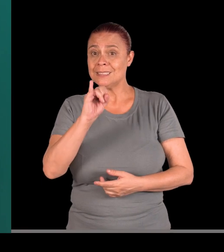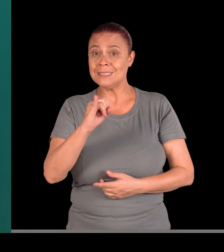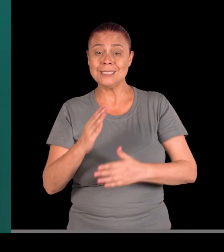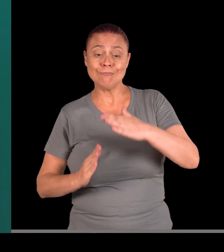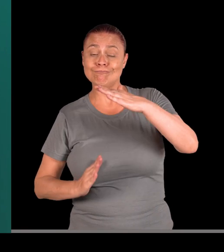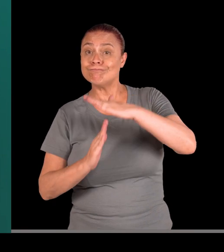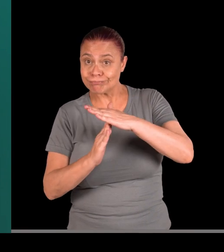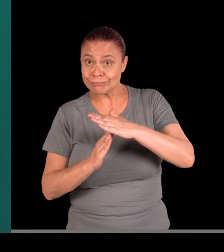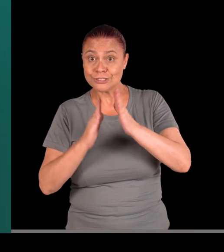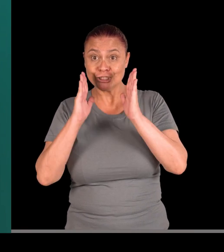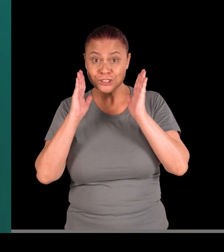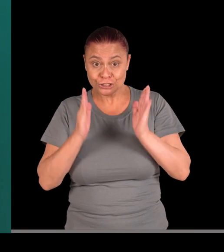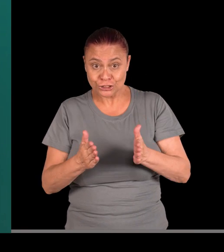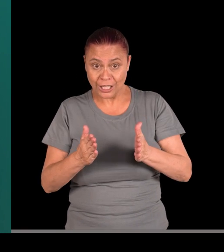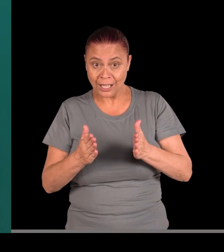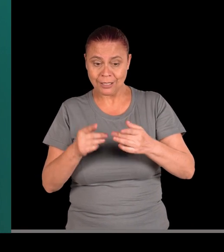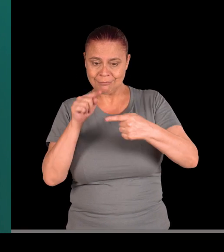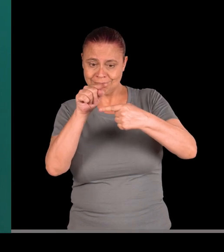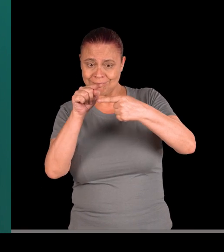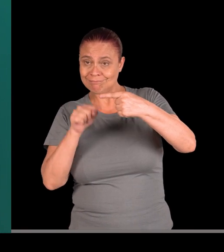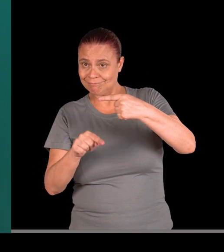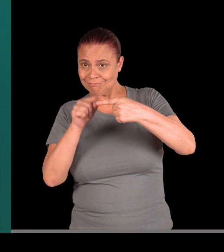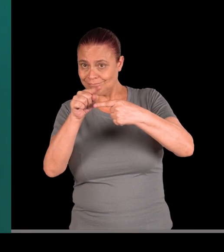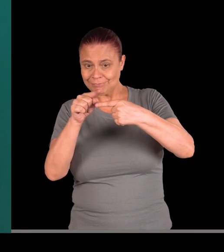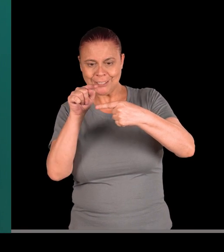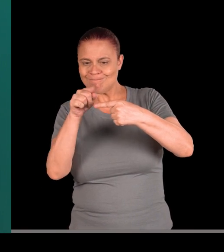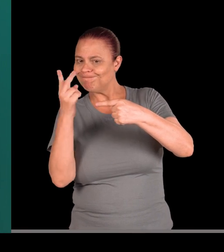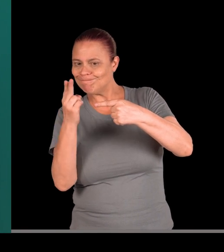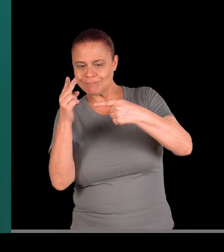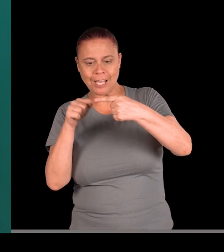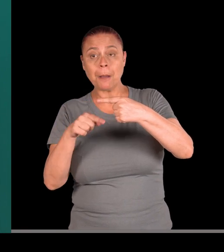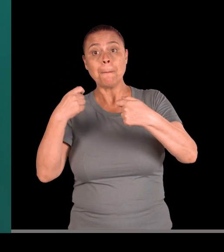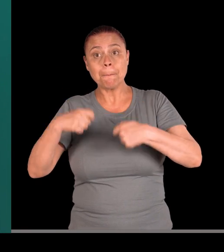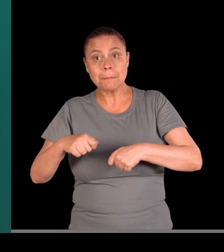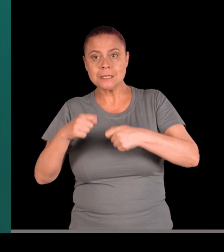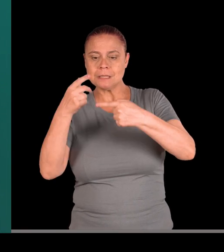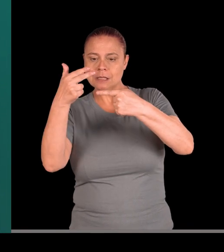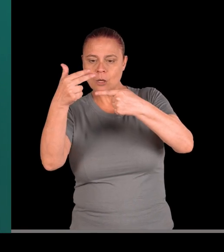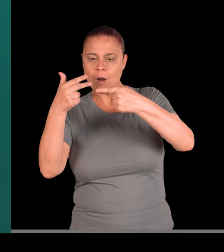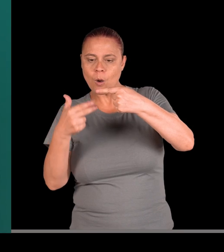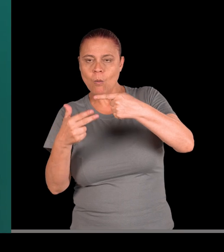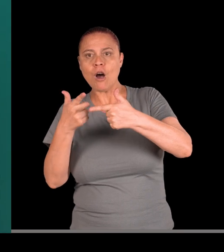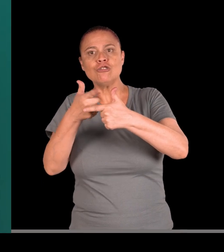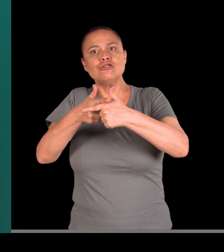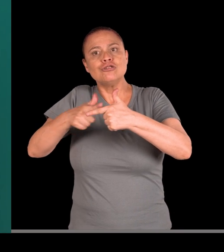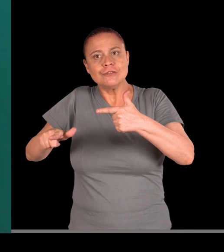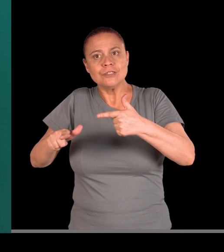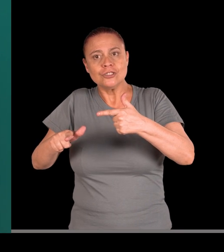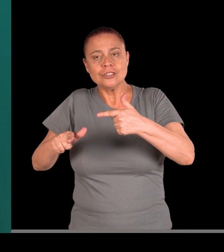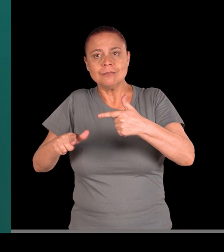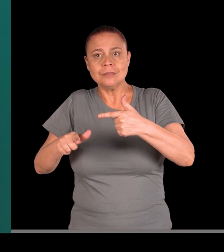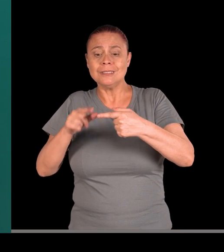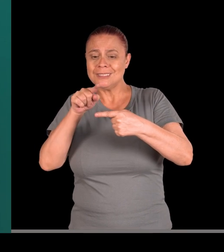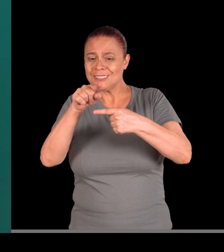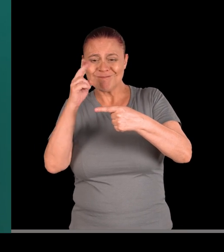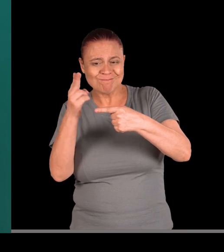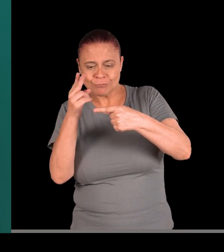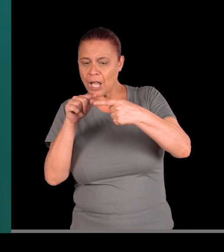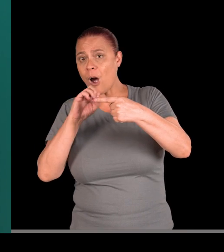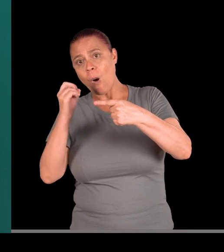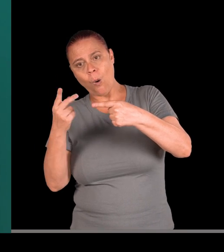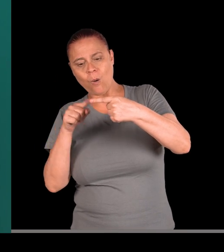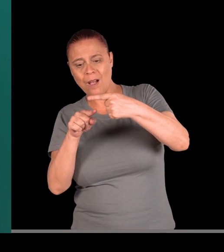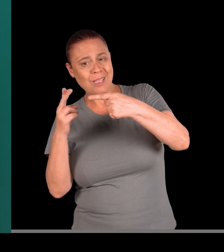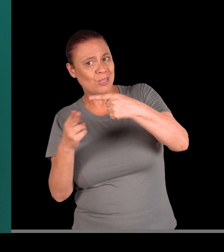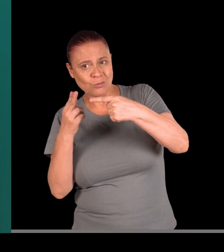quando eu não posso dividir um dos números, ou o numerador ou o denominador, significa que eu encontrei